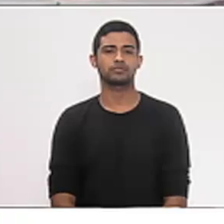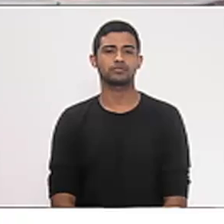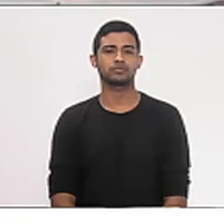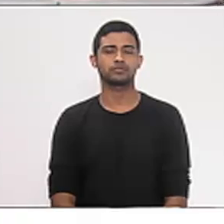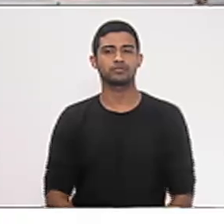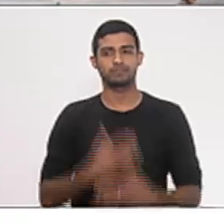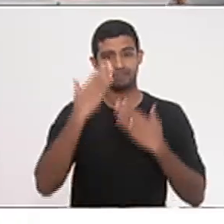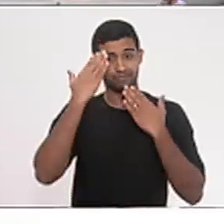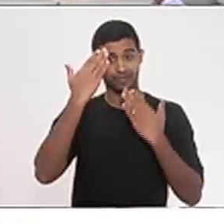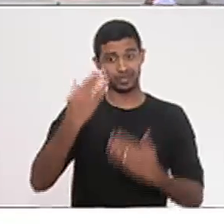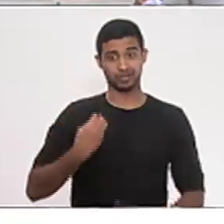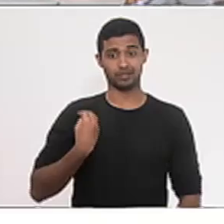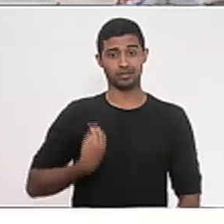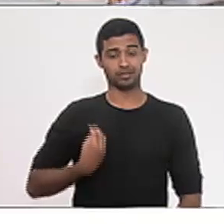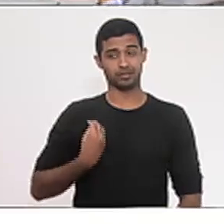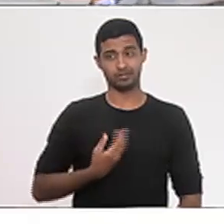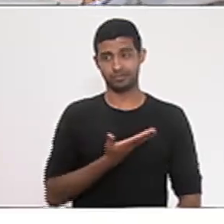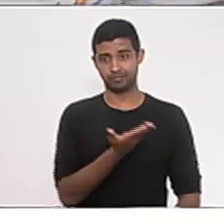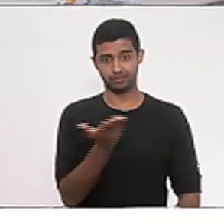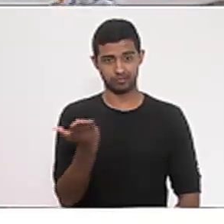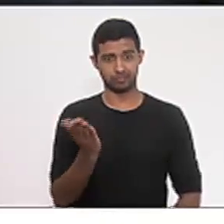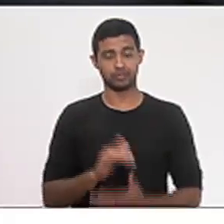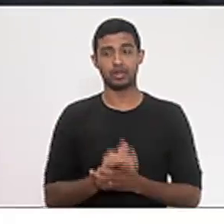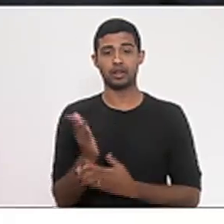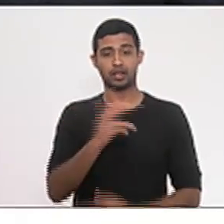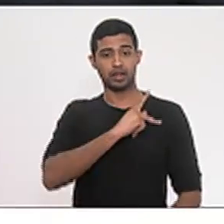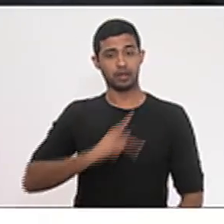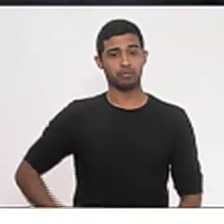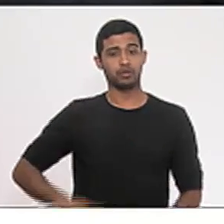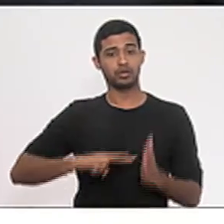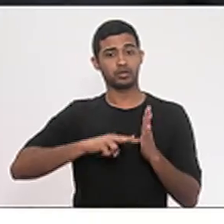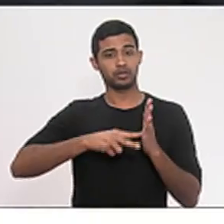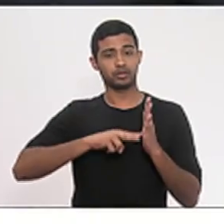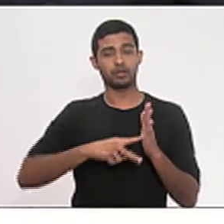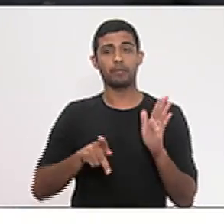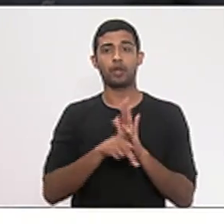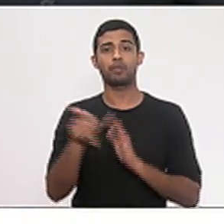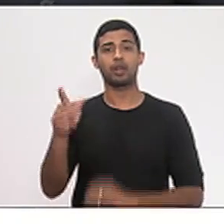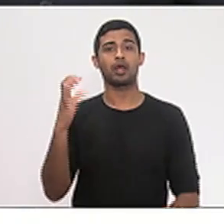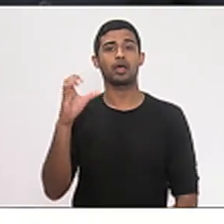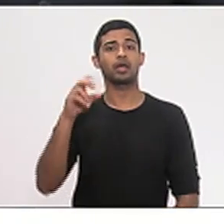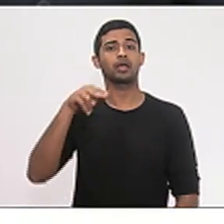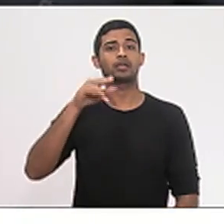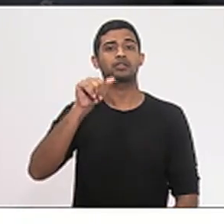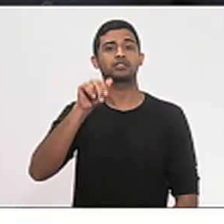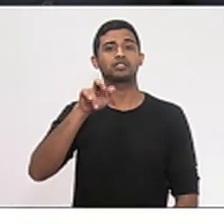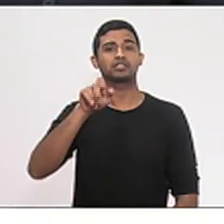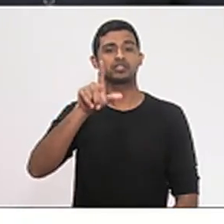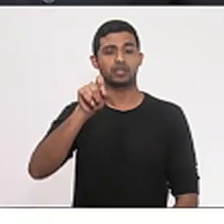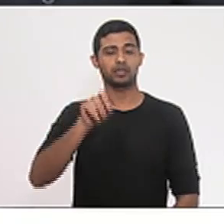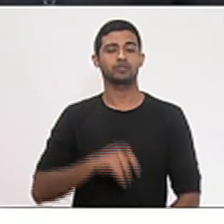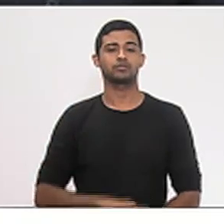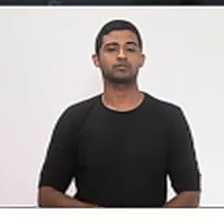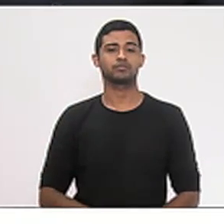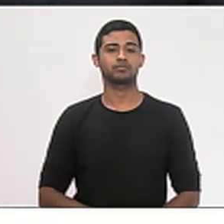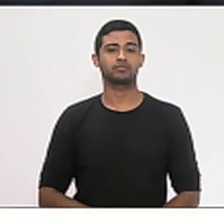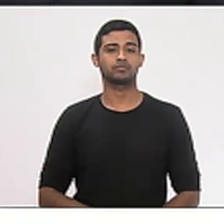Queria agradecer a presença do presidente do Sindicato de Saneamento de Niterói, Dr. Sérgio Luiz Rodrigues,